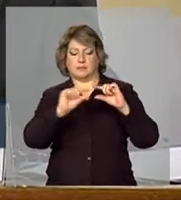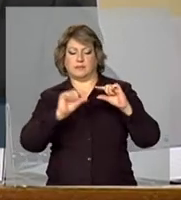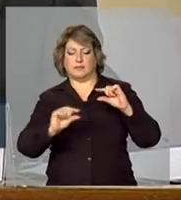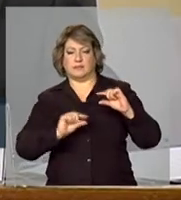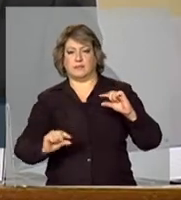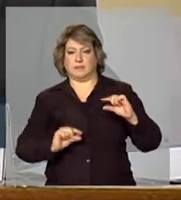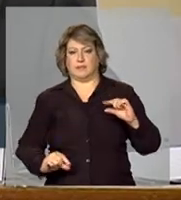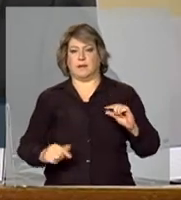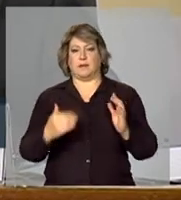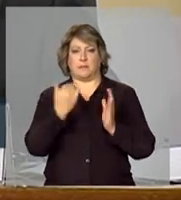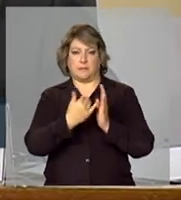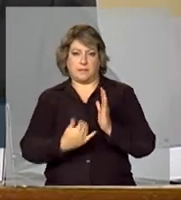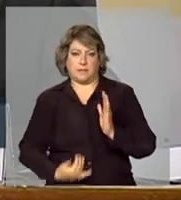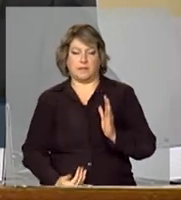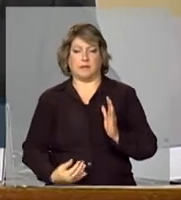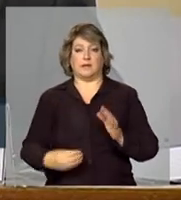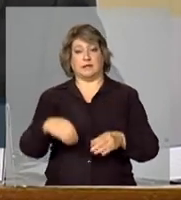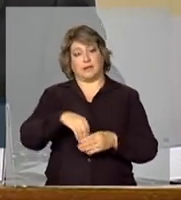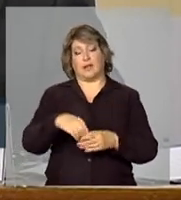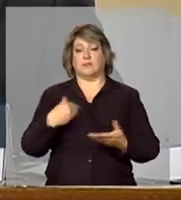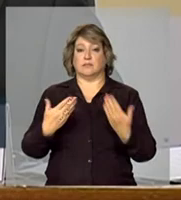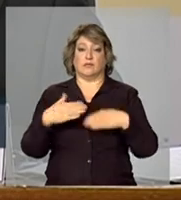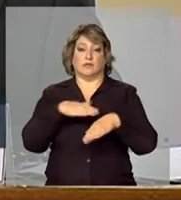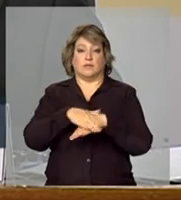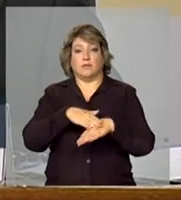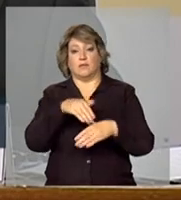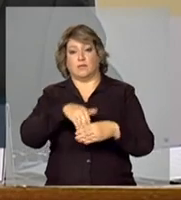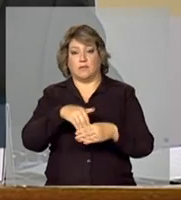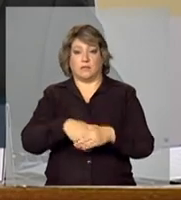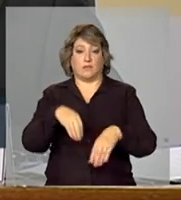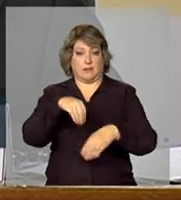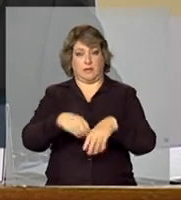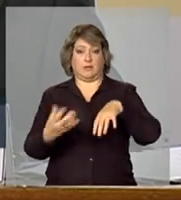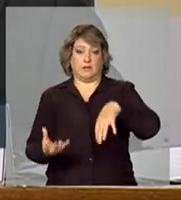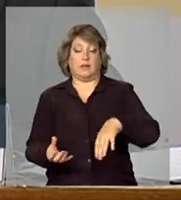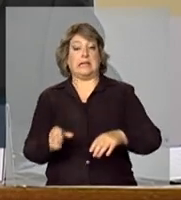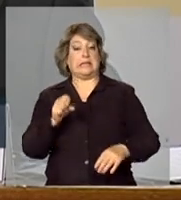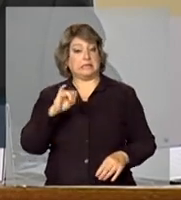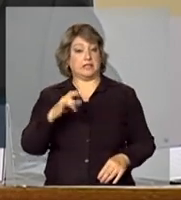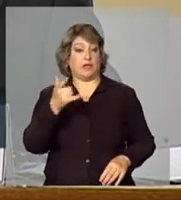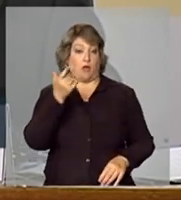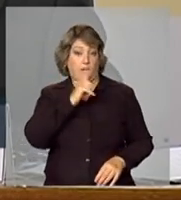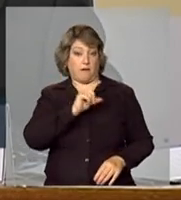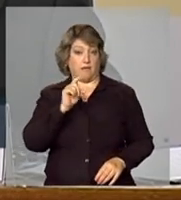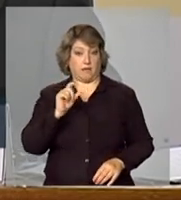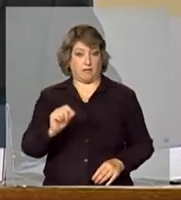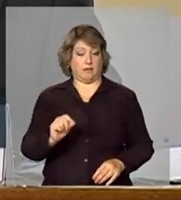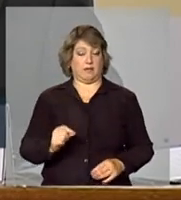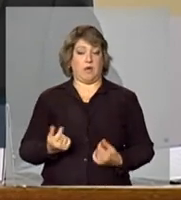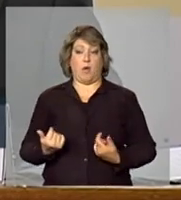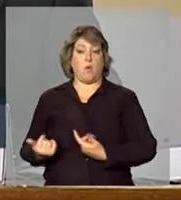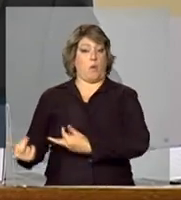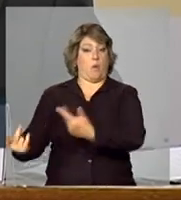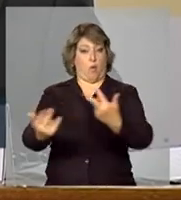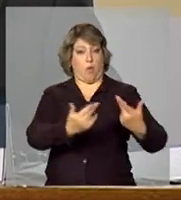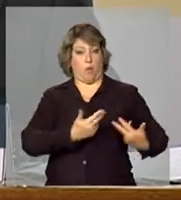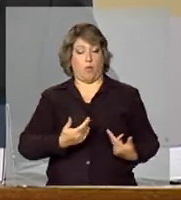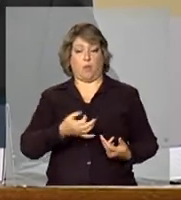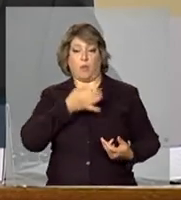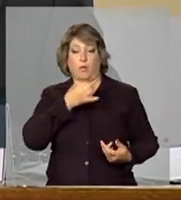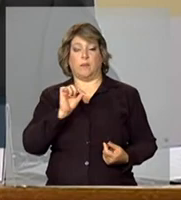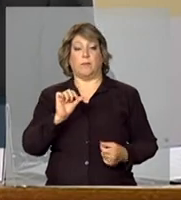capítulos ou Essas matérias que estão em tramitação se houver se atingir de novo um consenso Houver